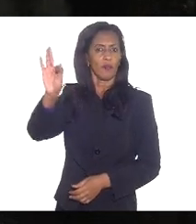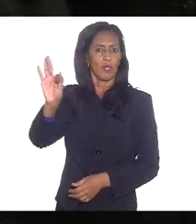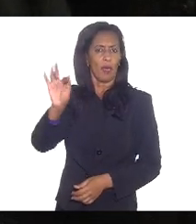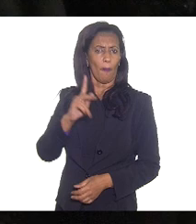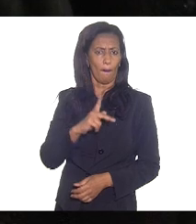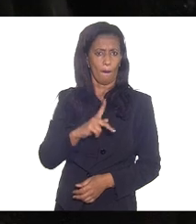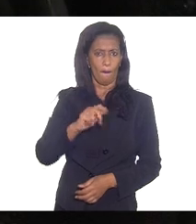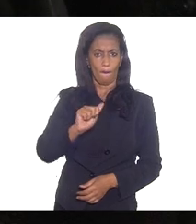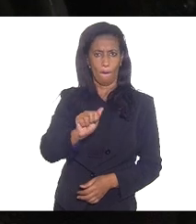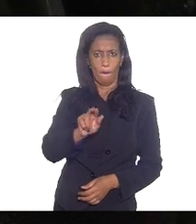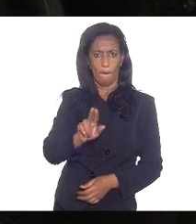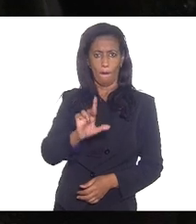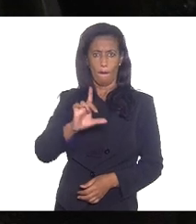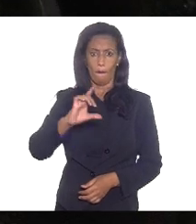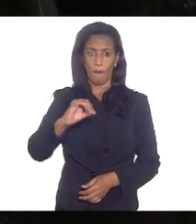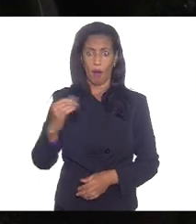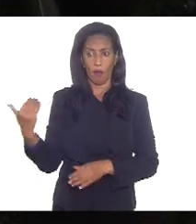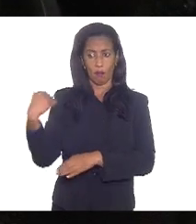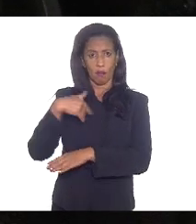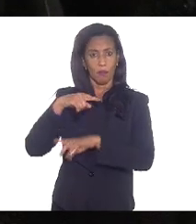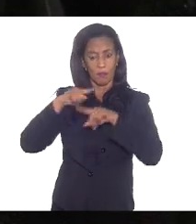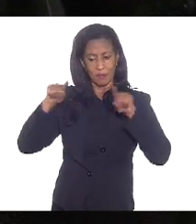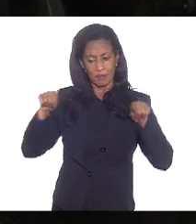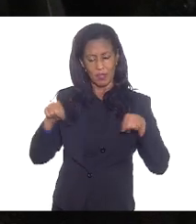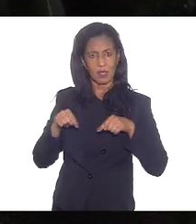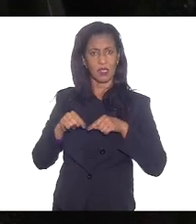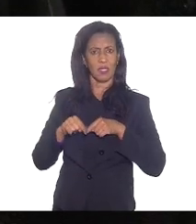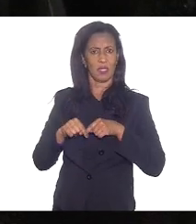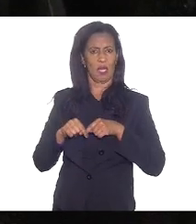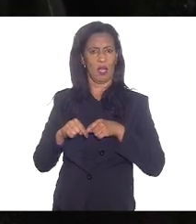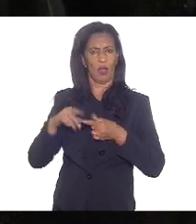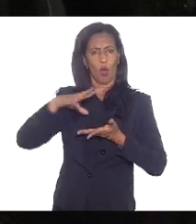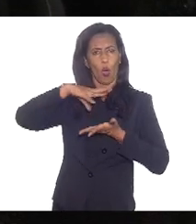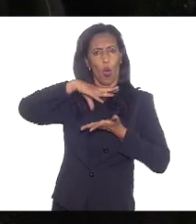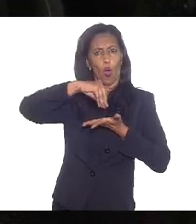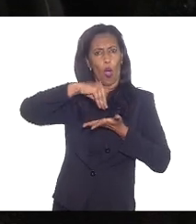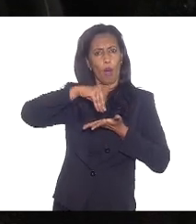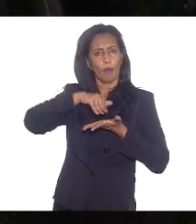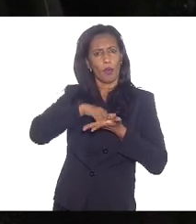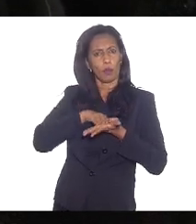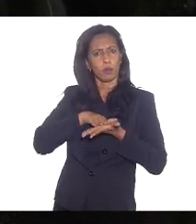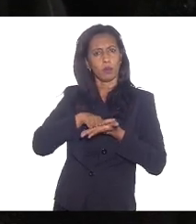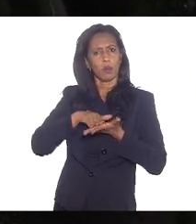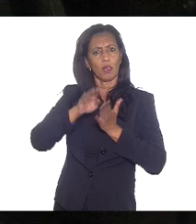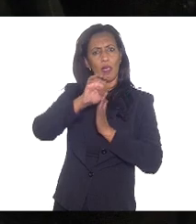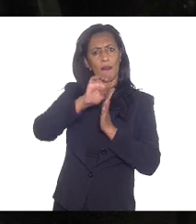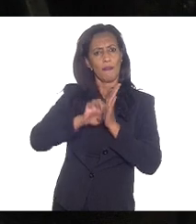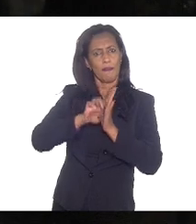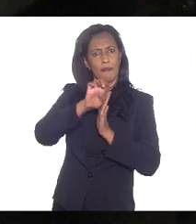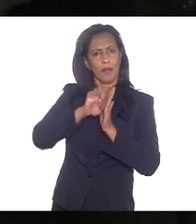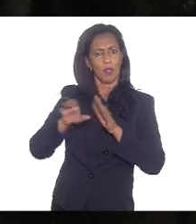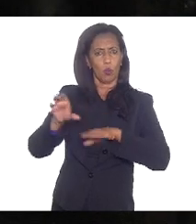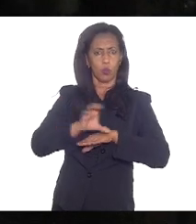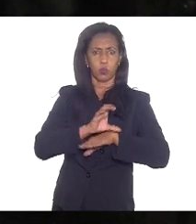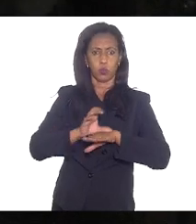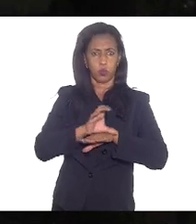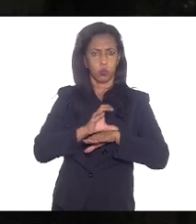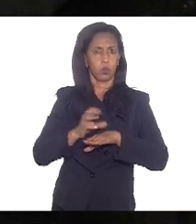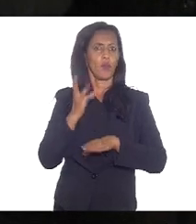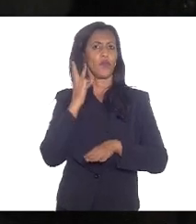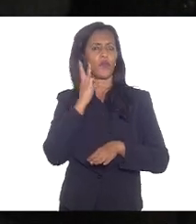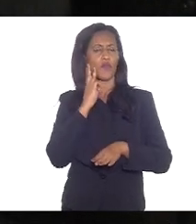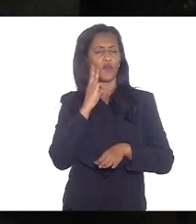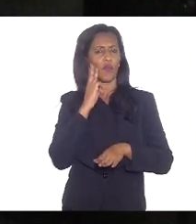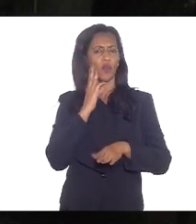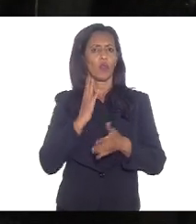Gamini, ele esteve no meu gabinete, pegou a cópia da emenda constitucional aprovada do Valdeque,